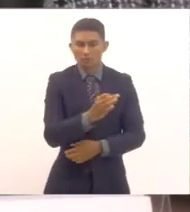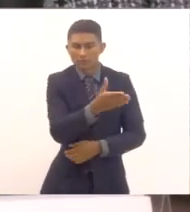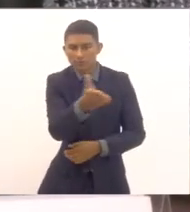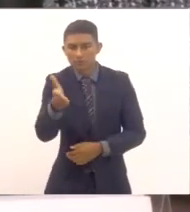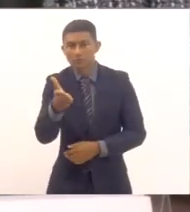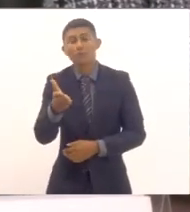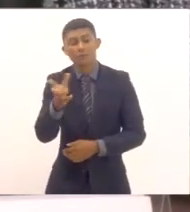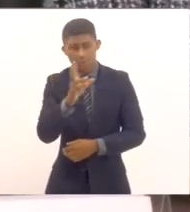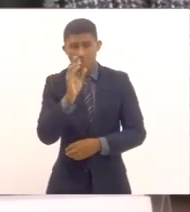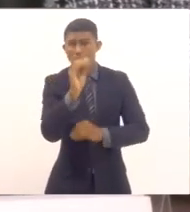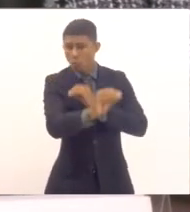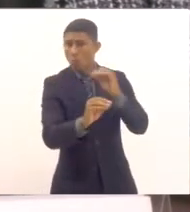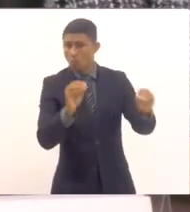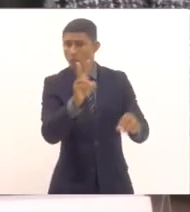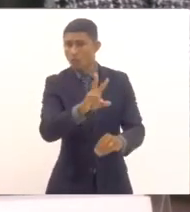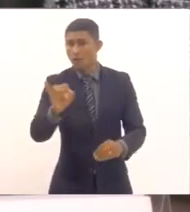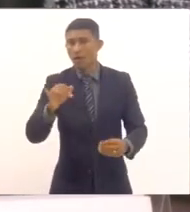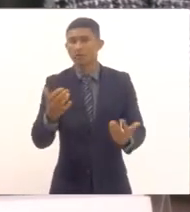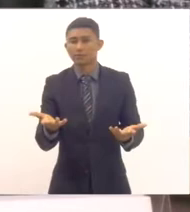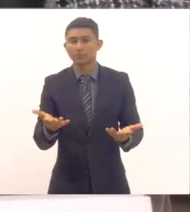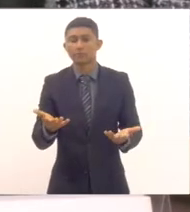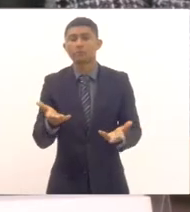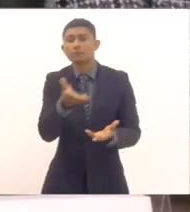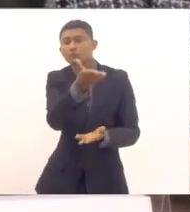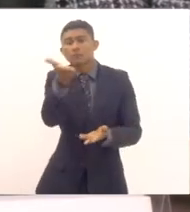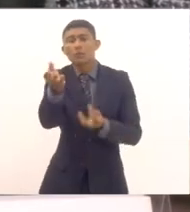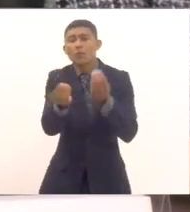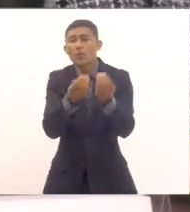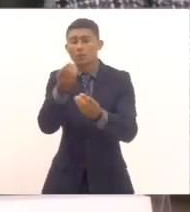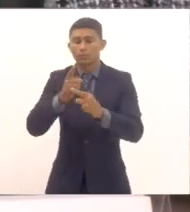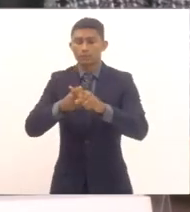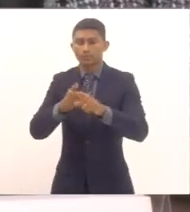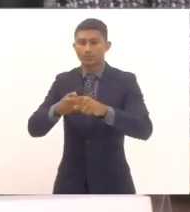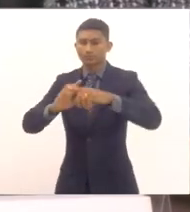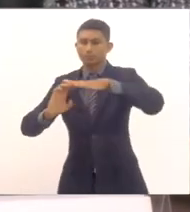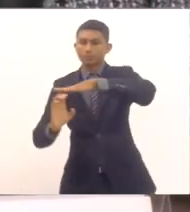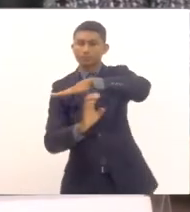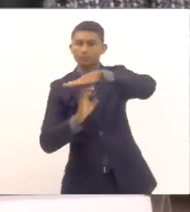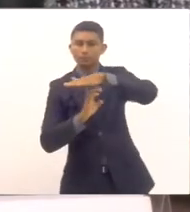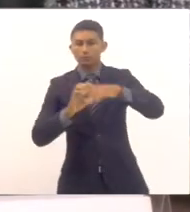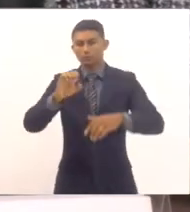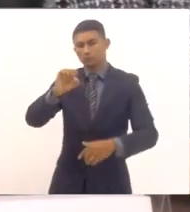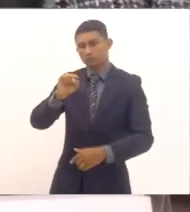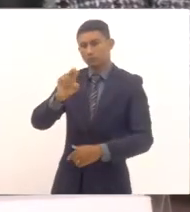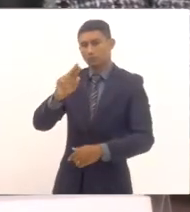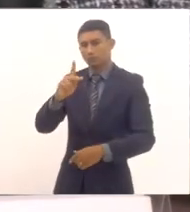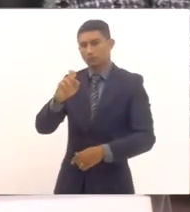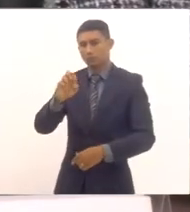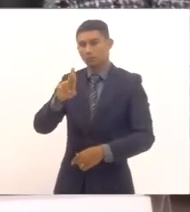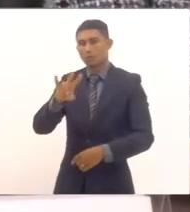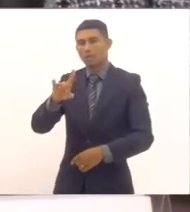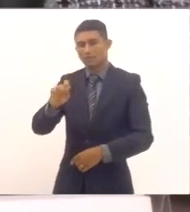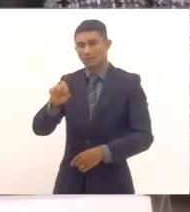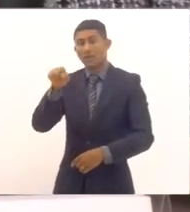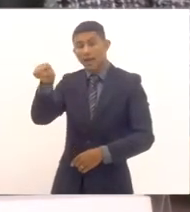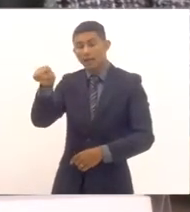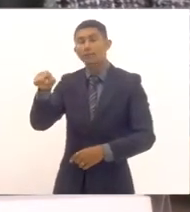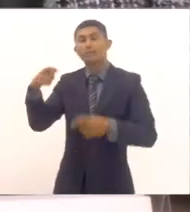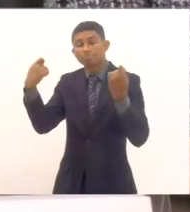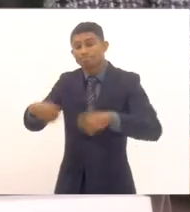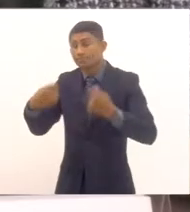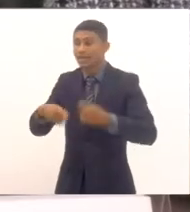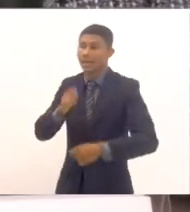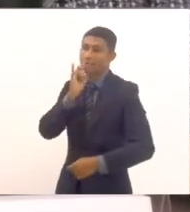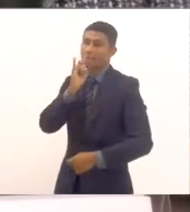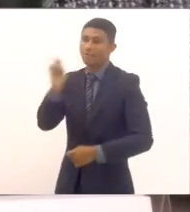tem condições de dar o detalhe quando faz o registro de onde for roupa do